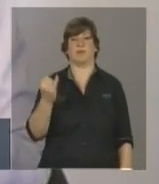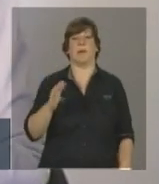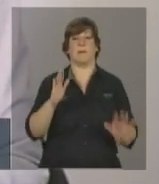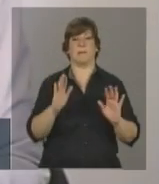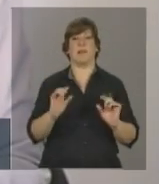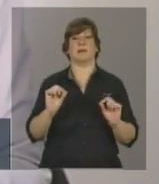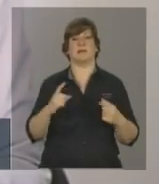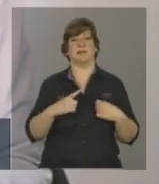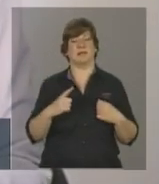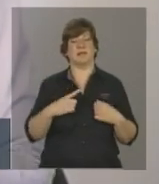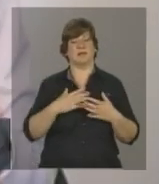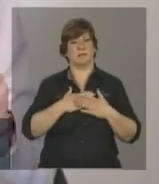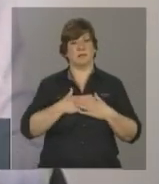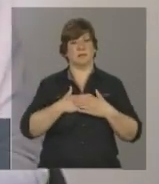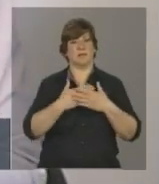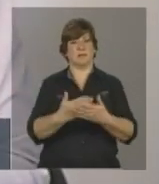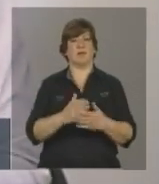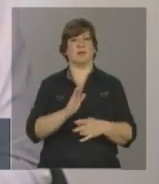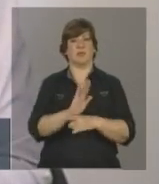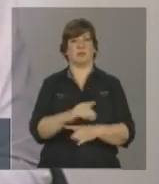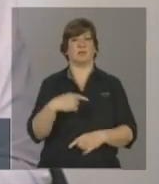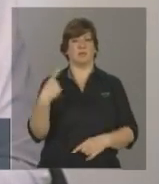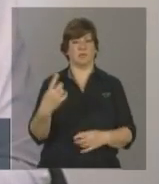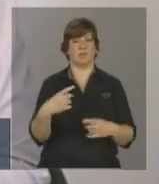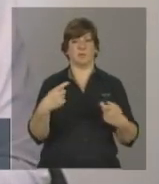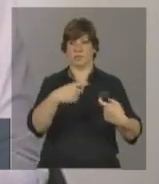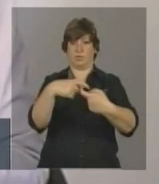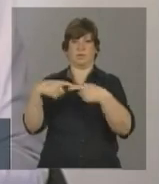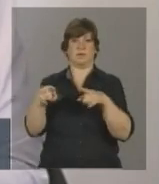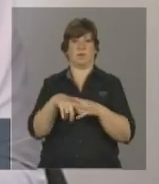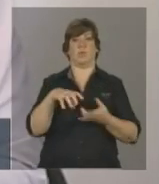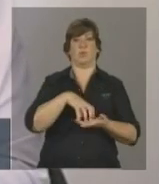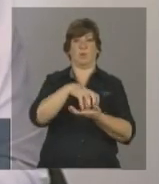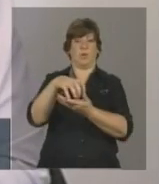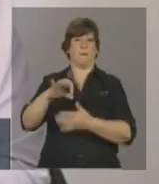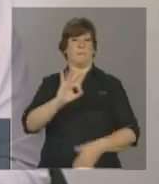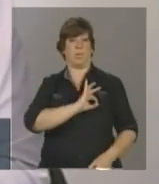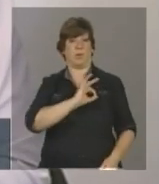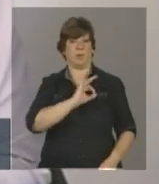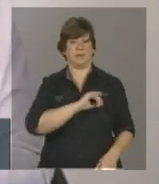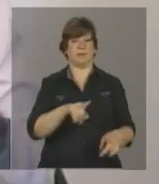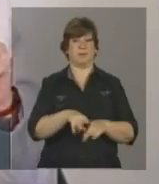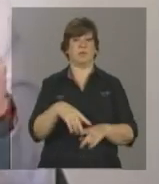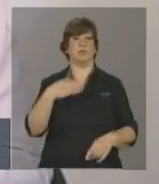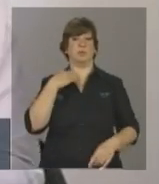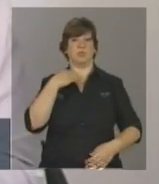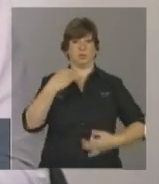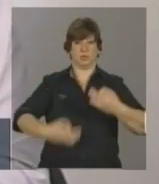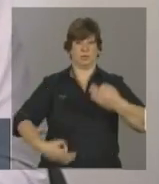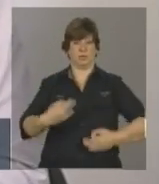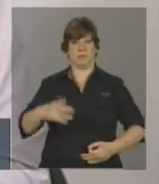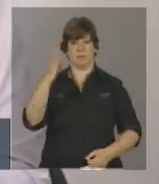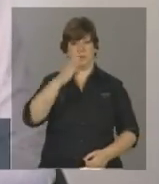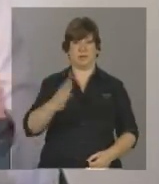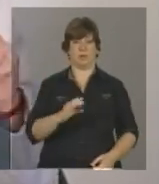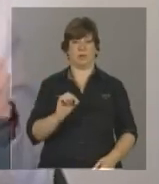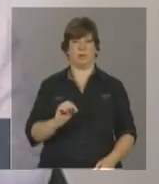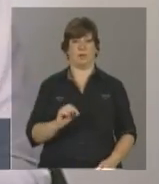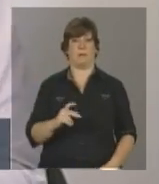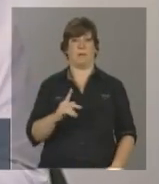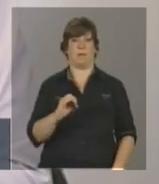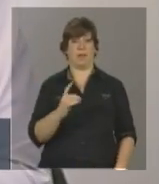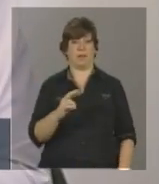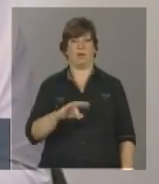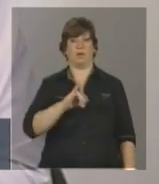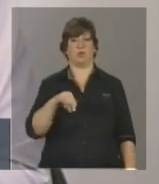seu olhar para os órgãos de polícia e de justiça no Brasil, para o Poder Judiciário, para o